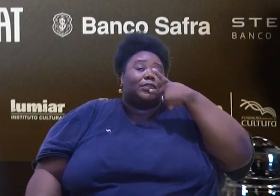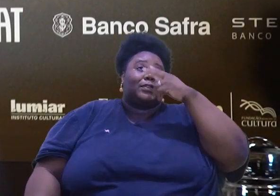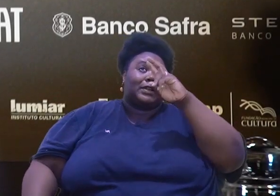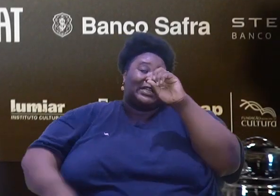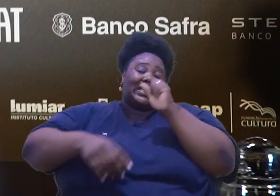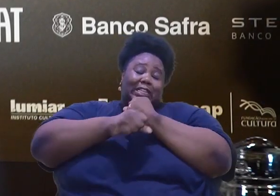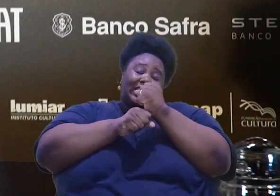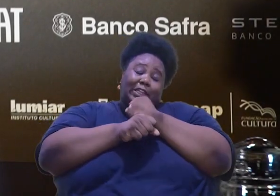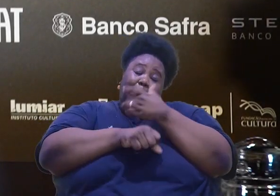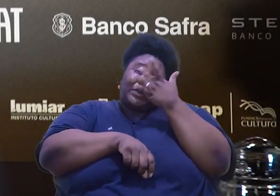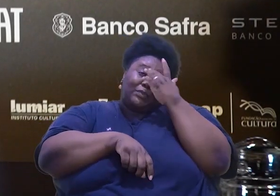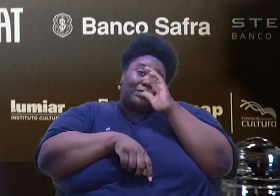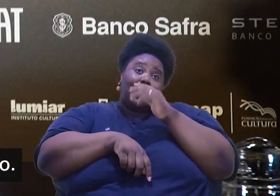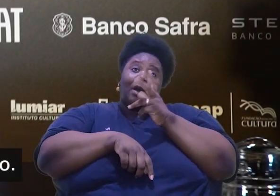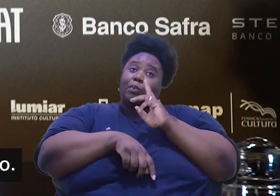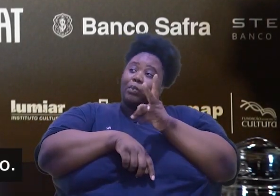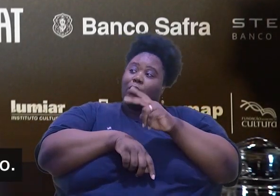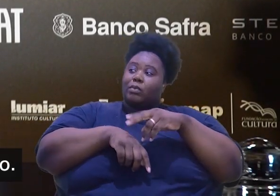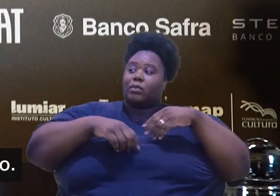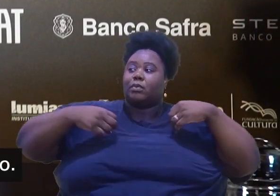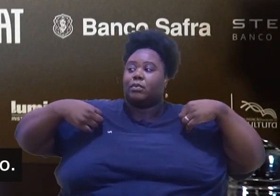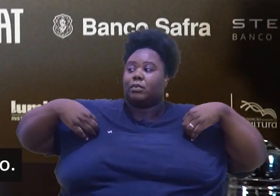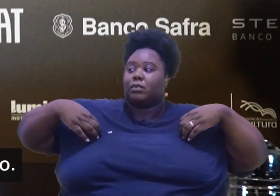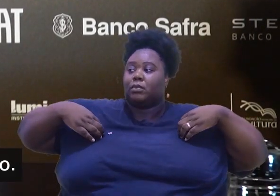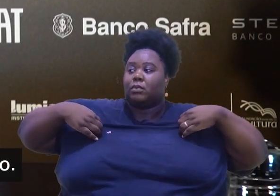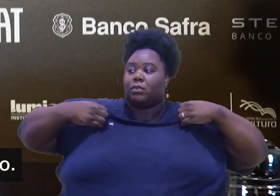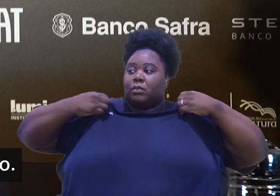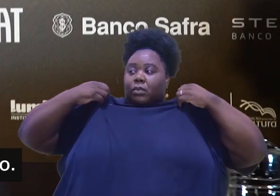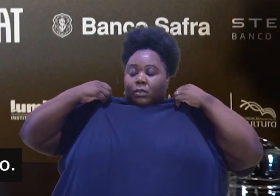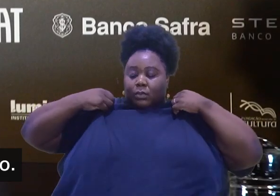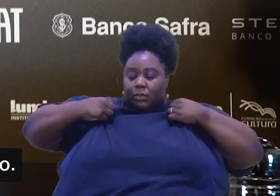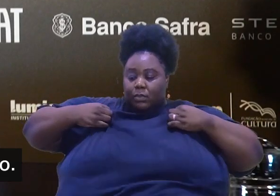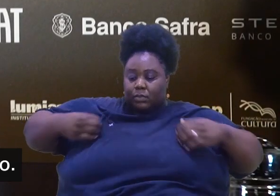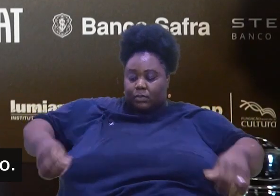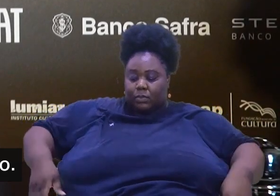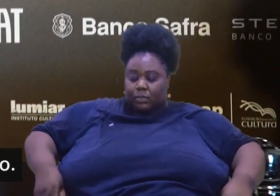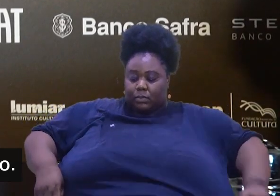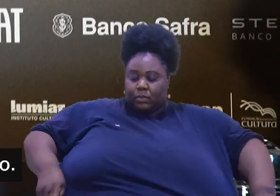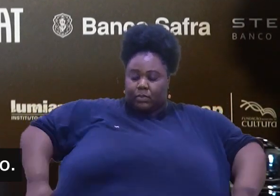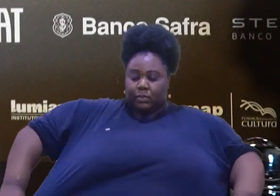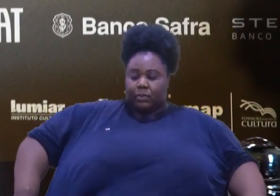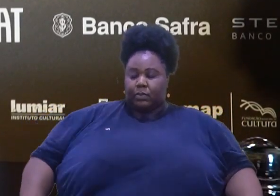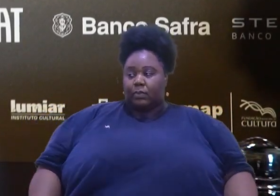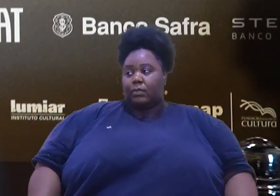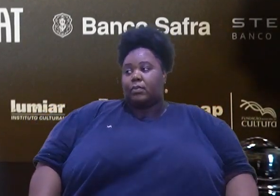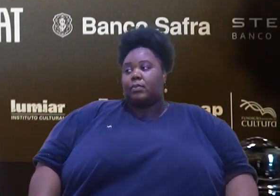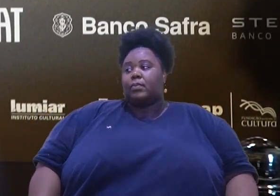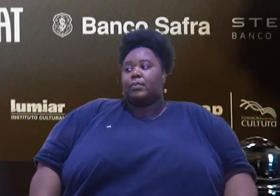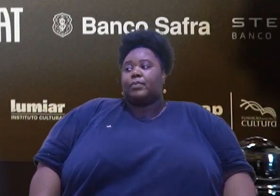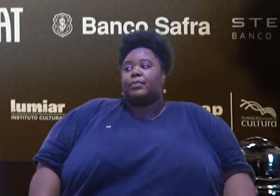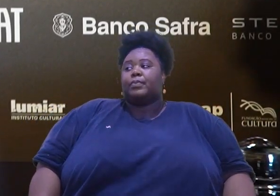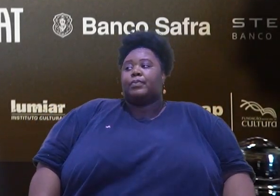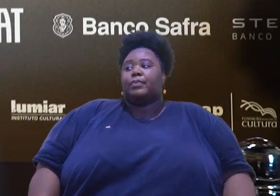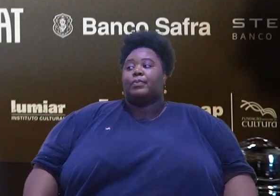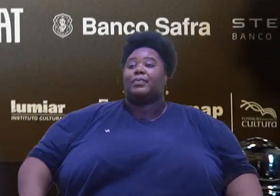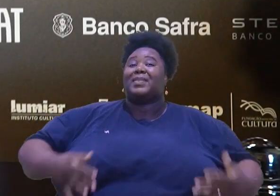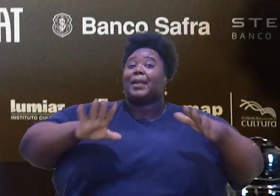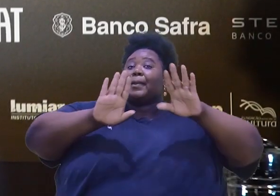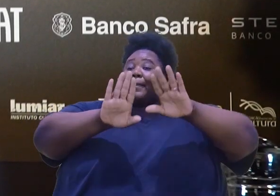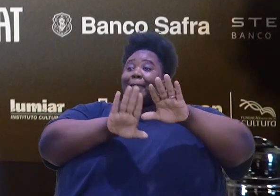anos 60. E eu fui, então, para o Barão do Rio Branco. Só que o Barão do Rio